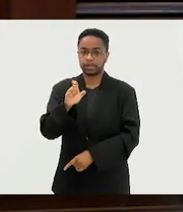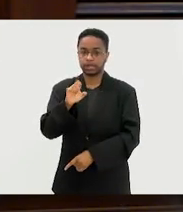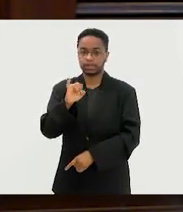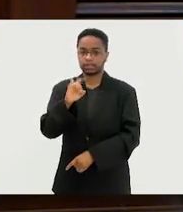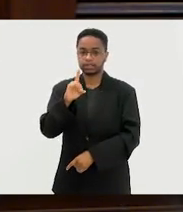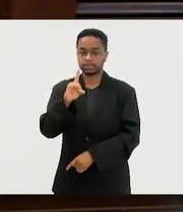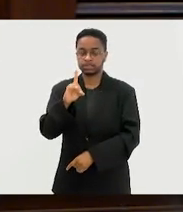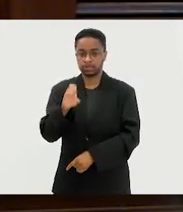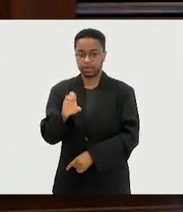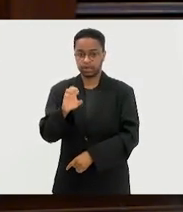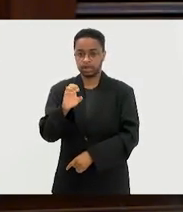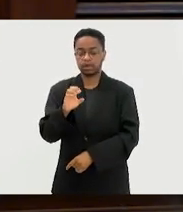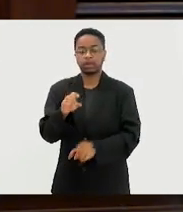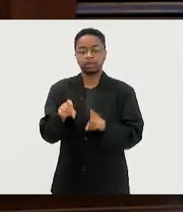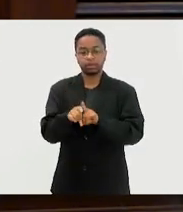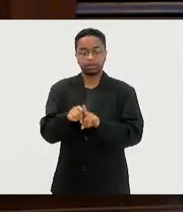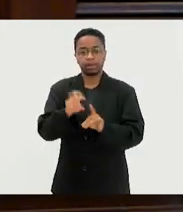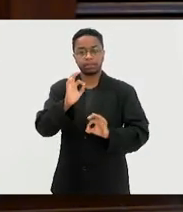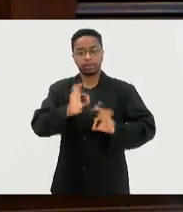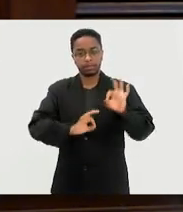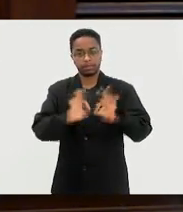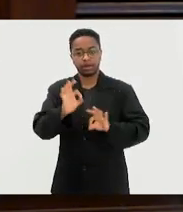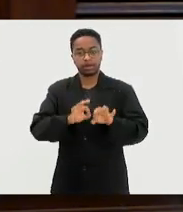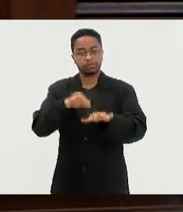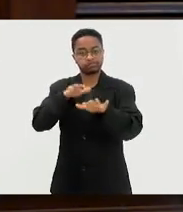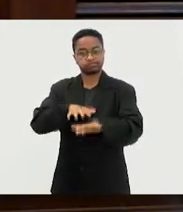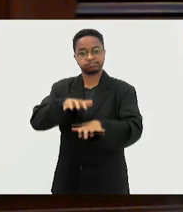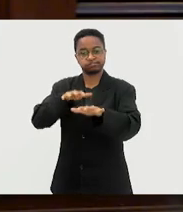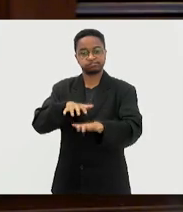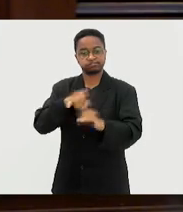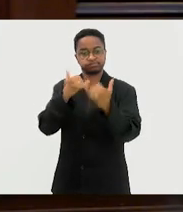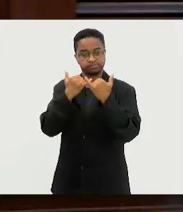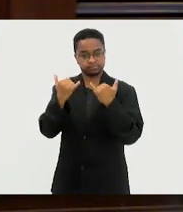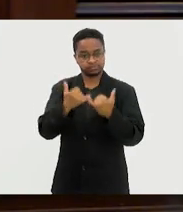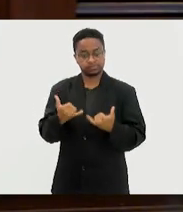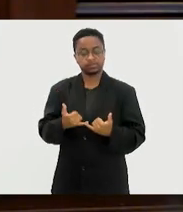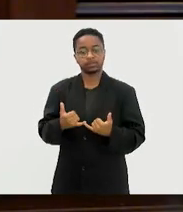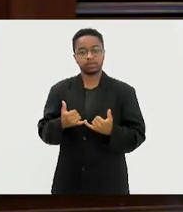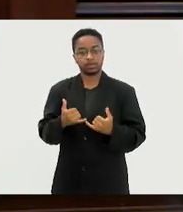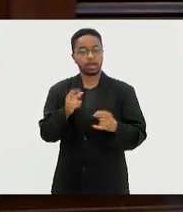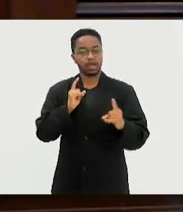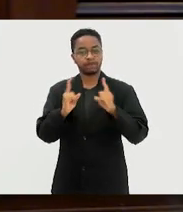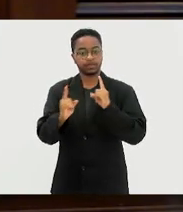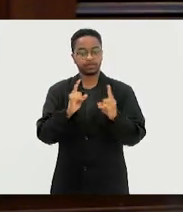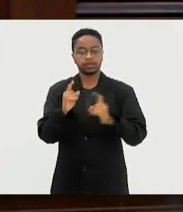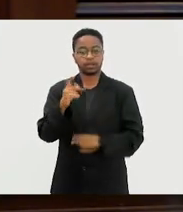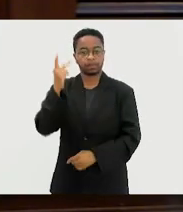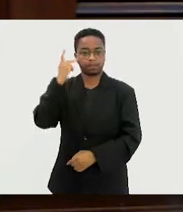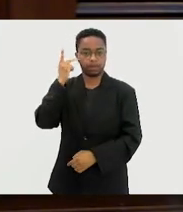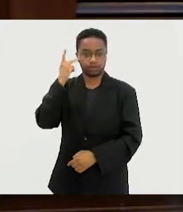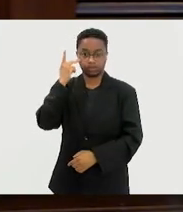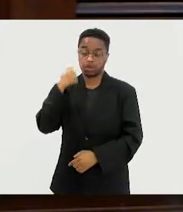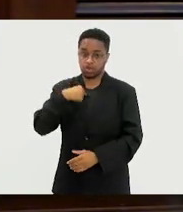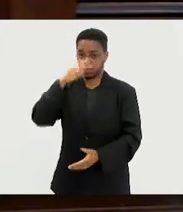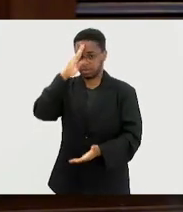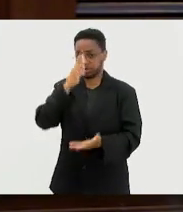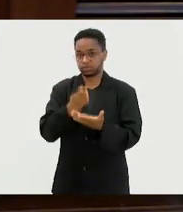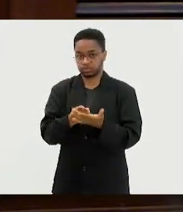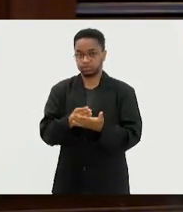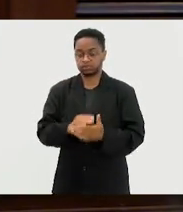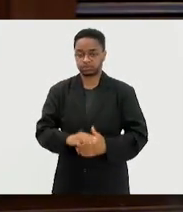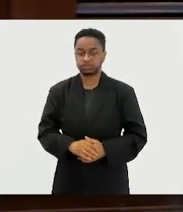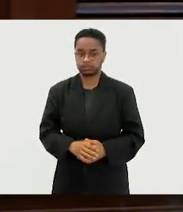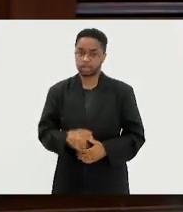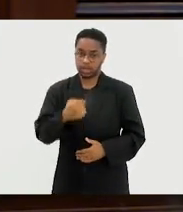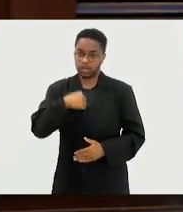estar preparando também uma manifestação semelhante na Avenida Paulista. Acredito eu, né?